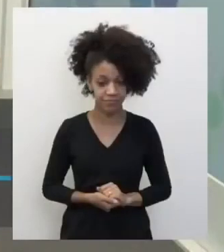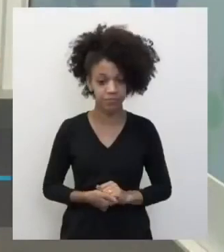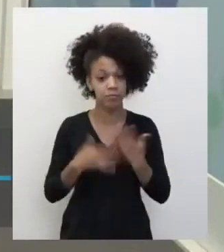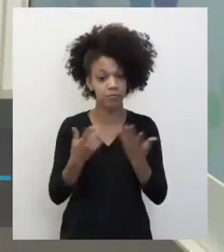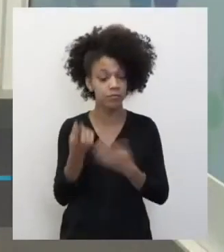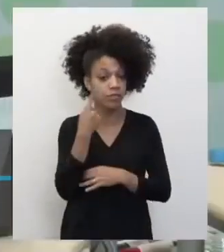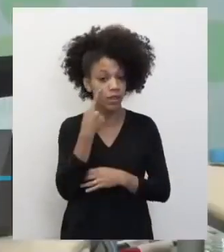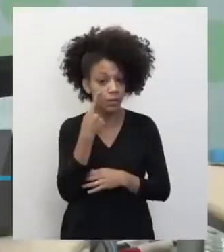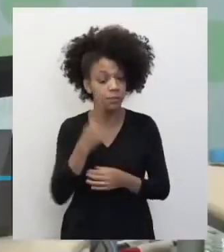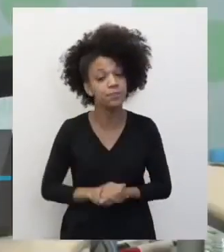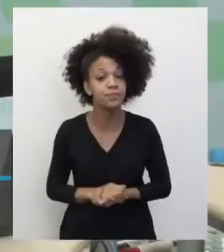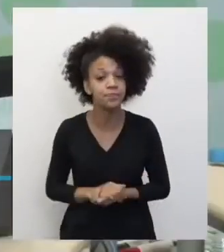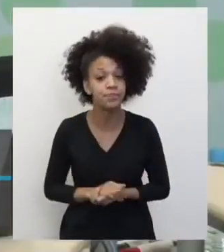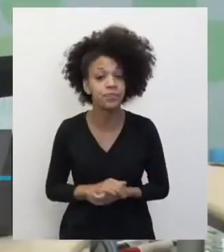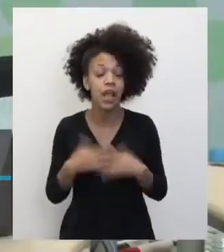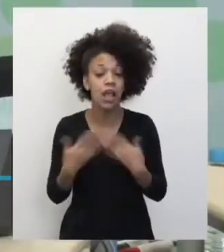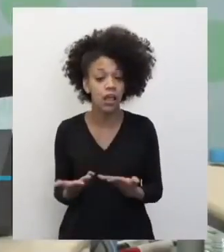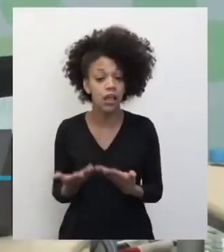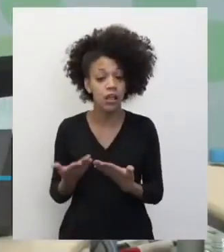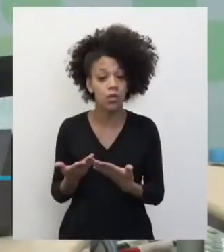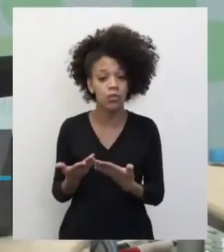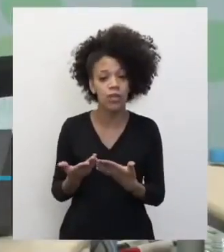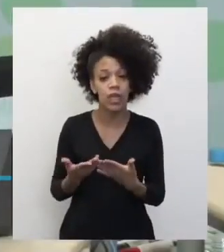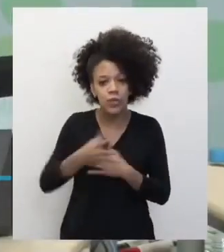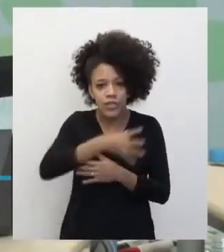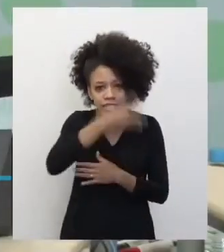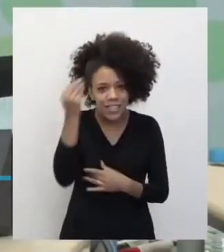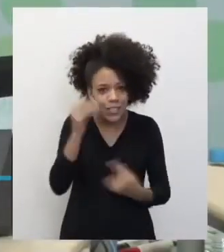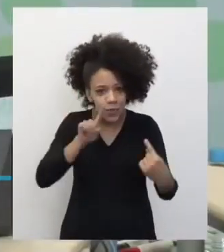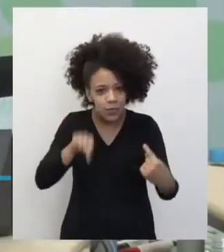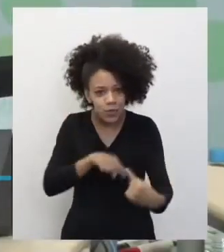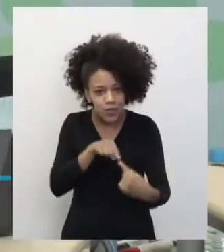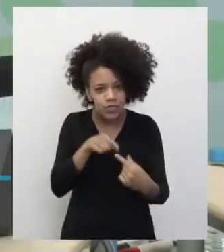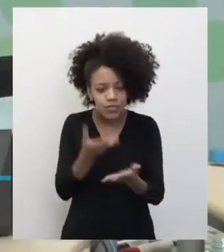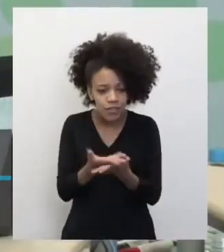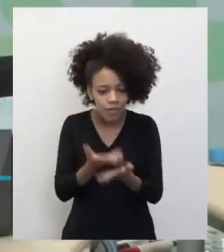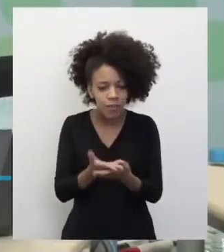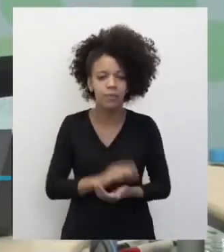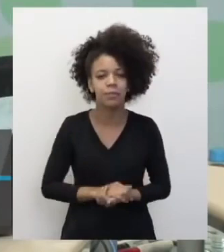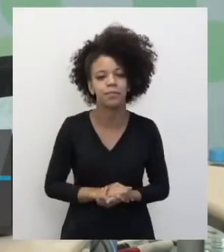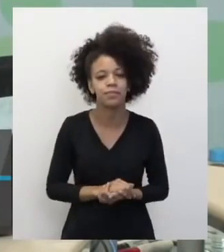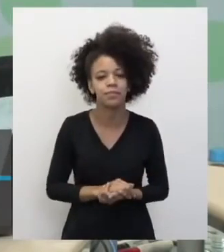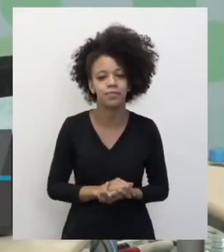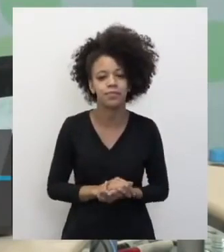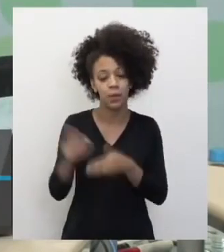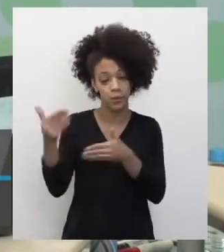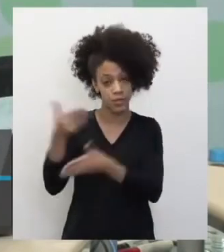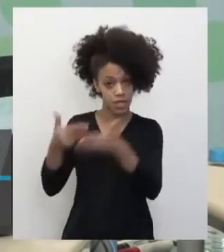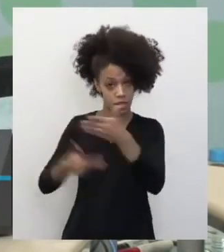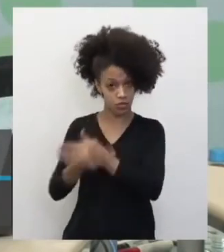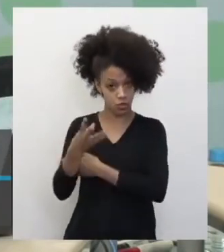Vamos lá. Eu vou voltar aí, esqueci dos objetivos. Por gentileza, coloque o slide 4 para mim.